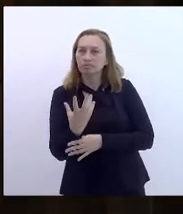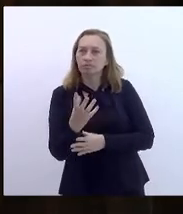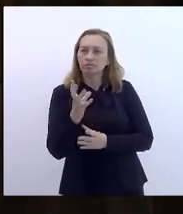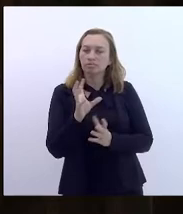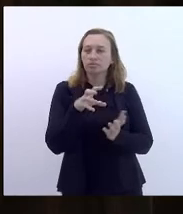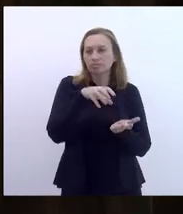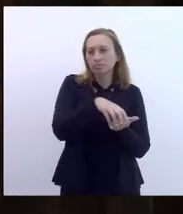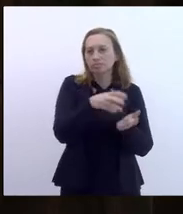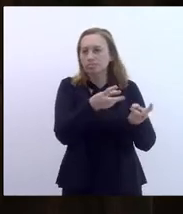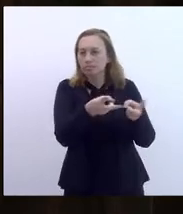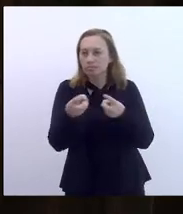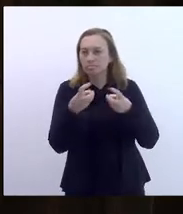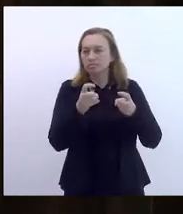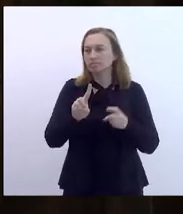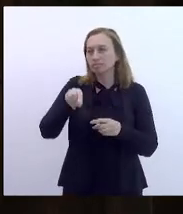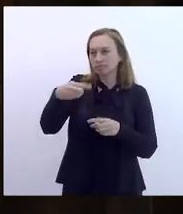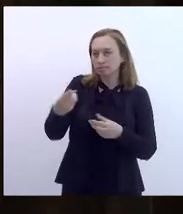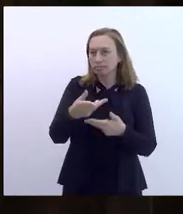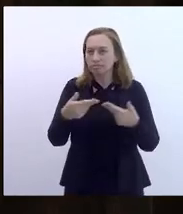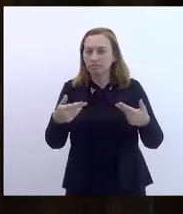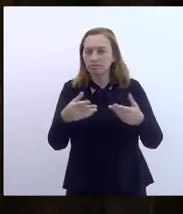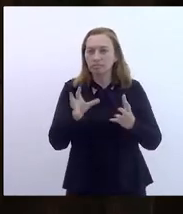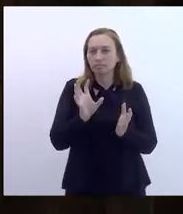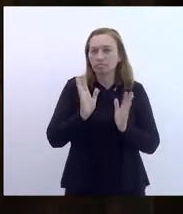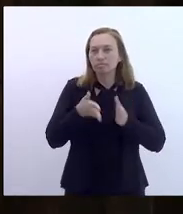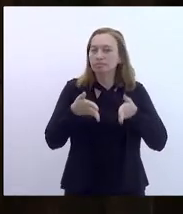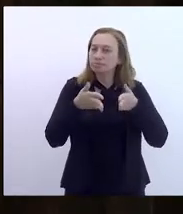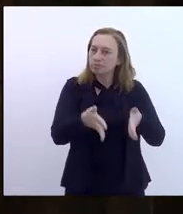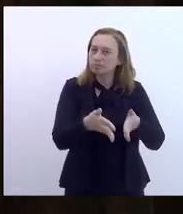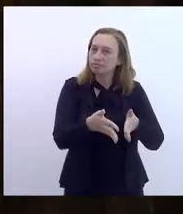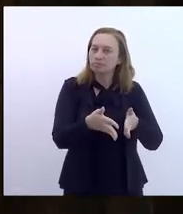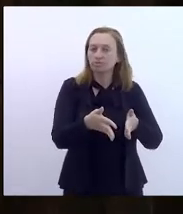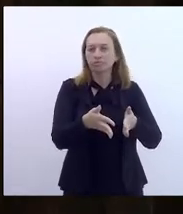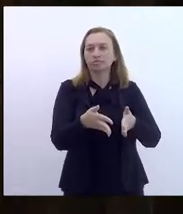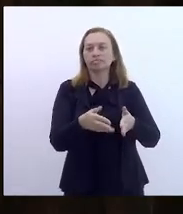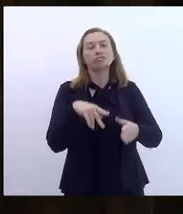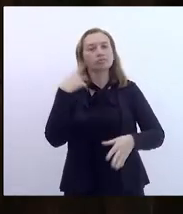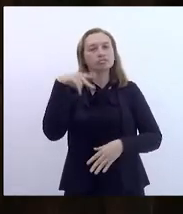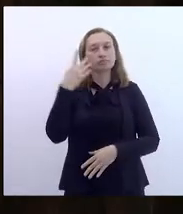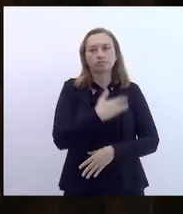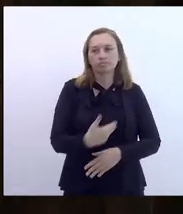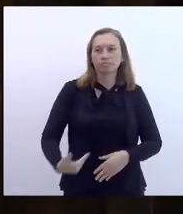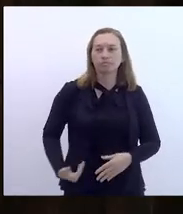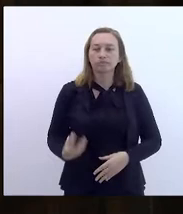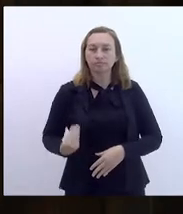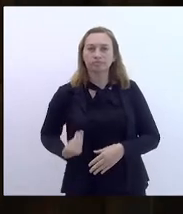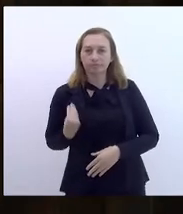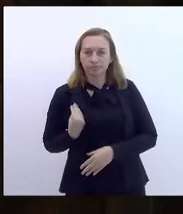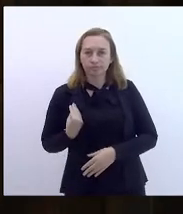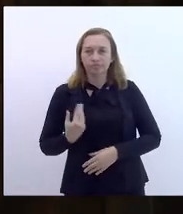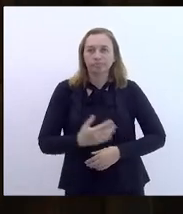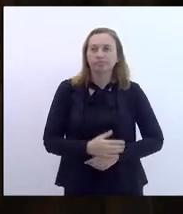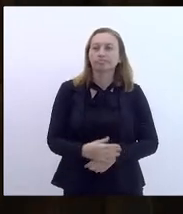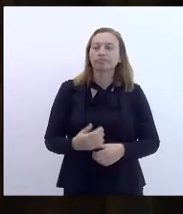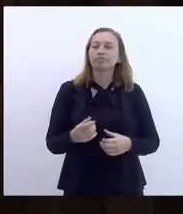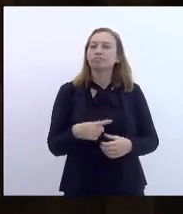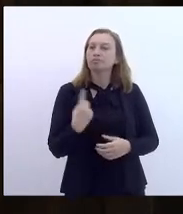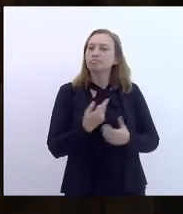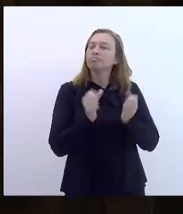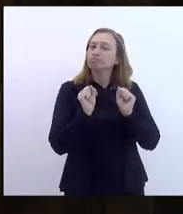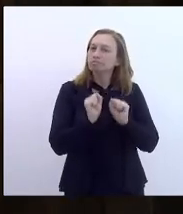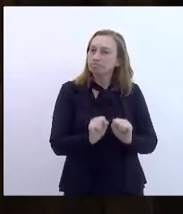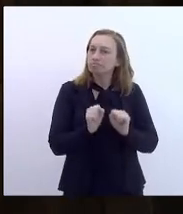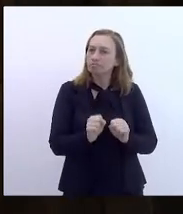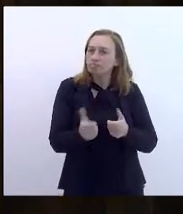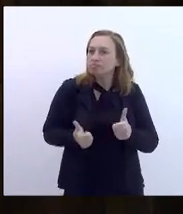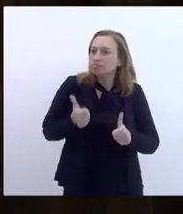ou algo do tipo que seja centrado a perspectiva de políticas públicas para a vida né a gente possa